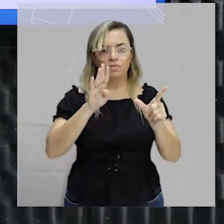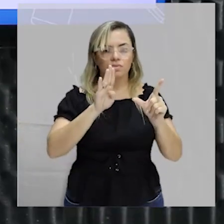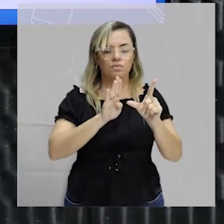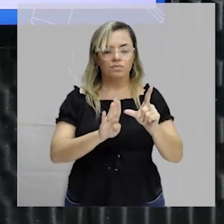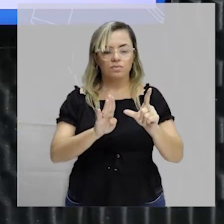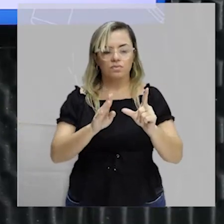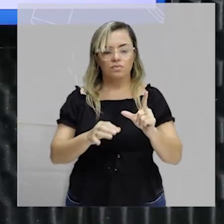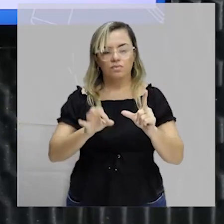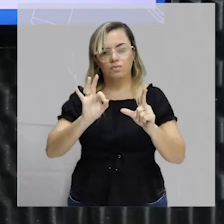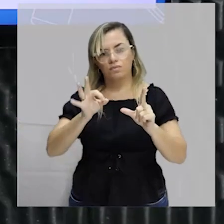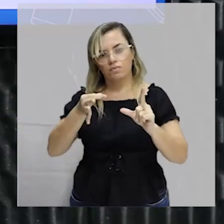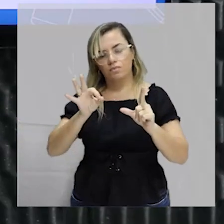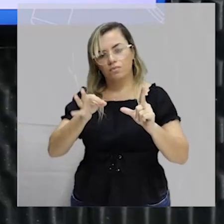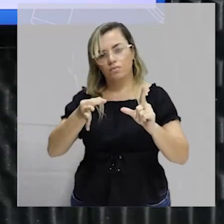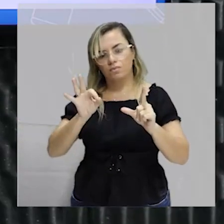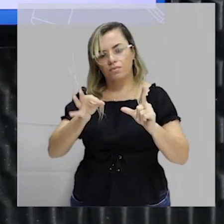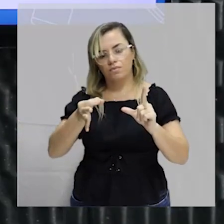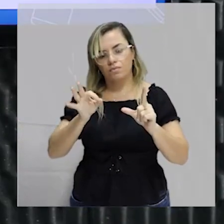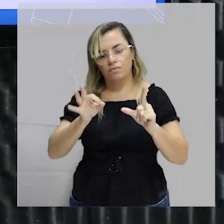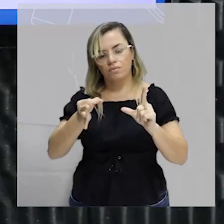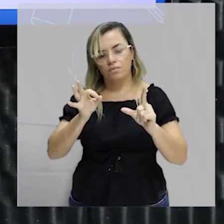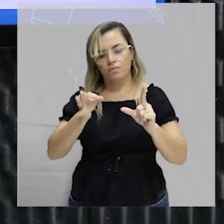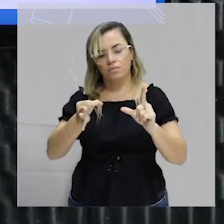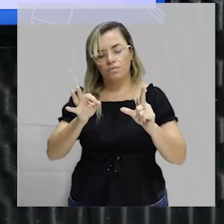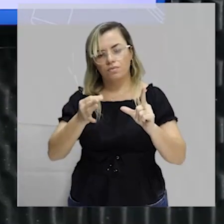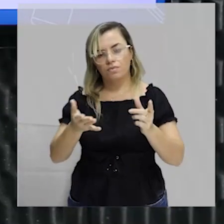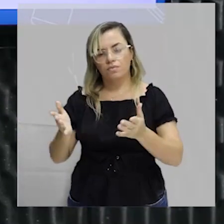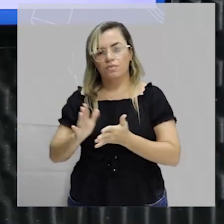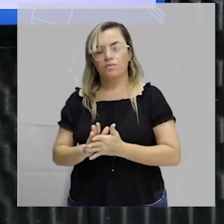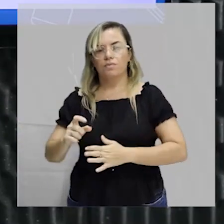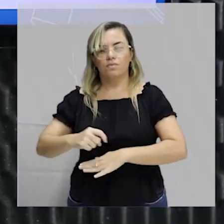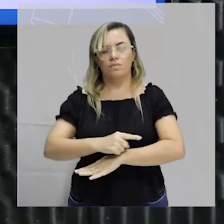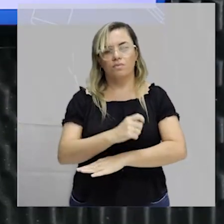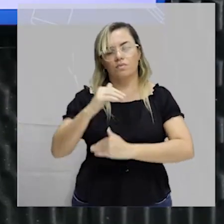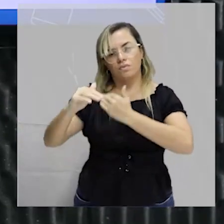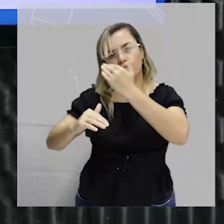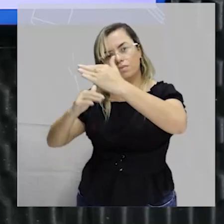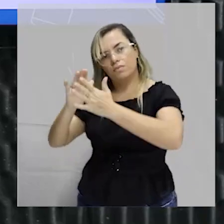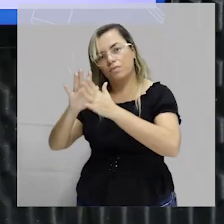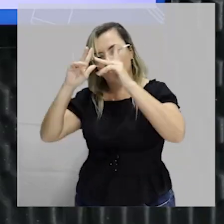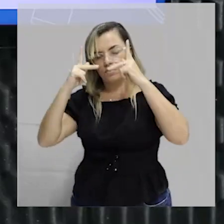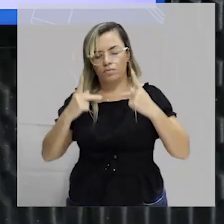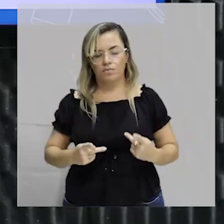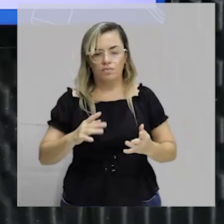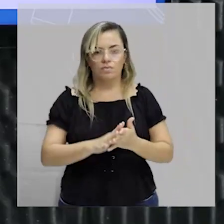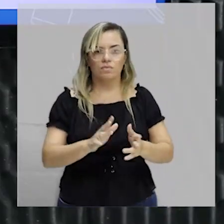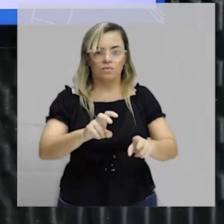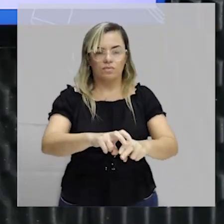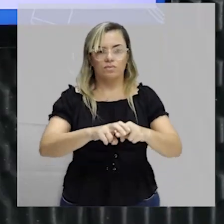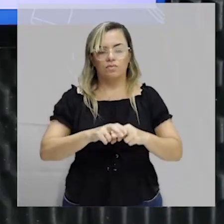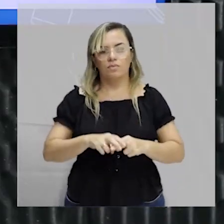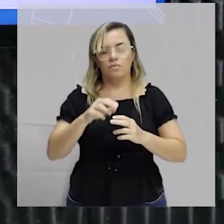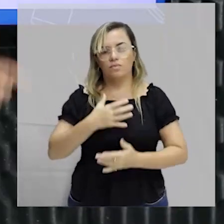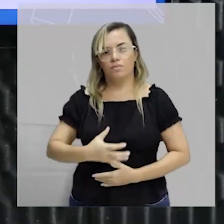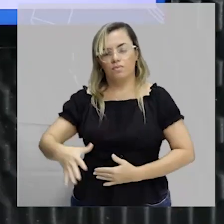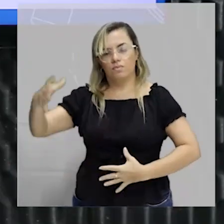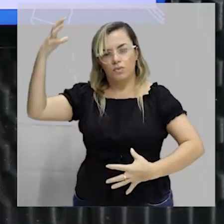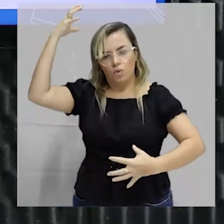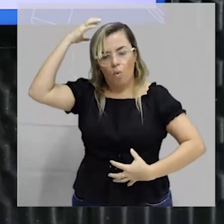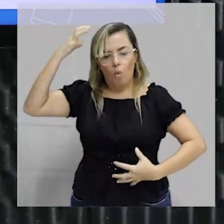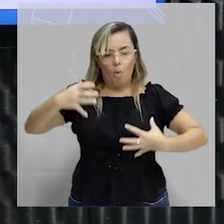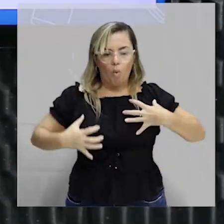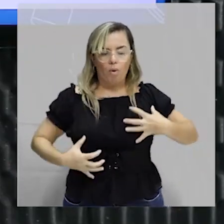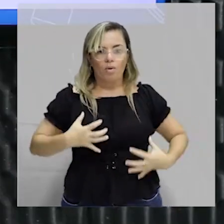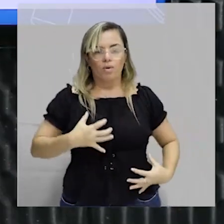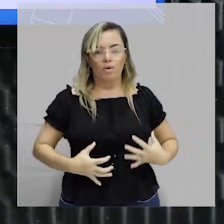mais correta a respeito da teoria da evolução humana, tá? Por isso que os macacos atuais, eles